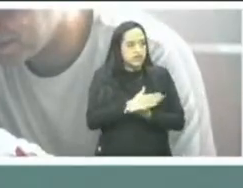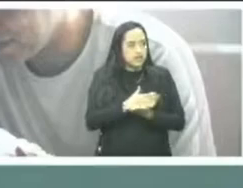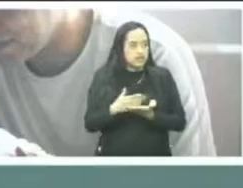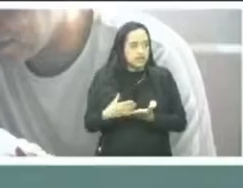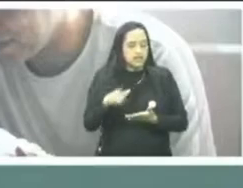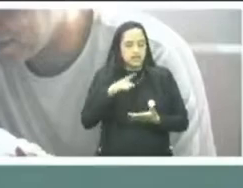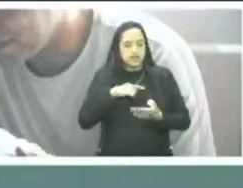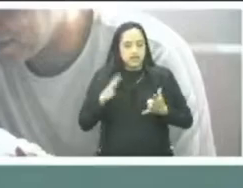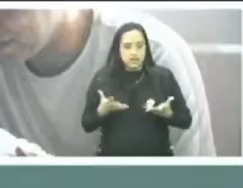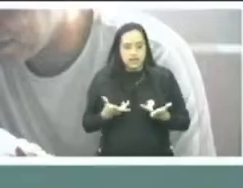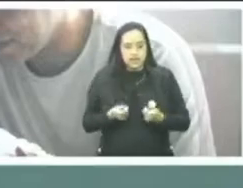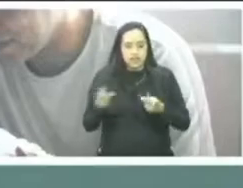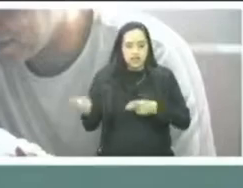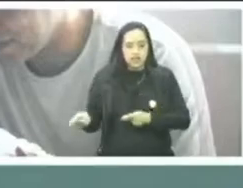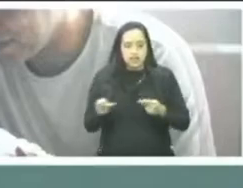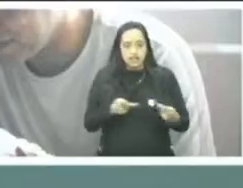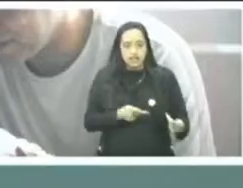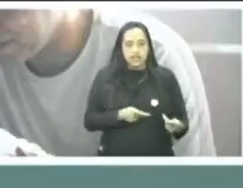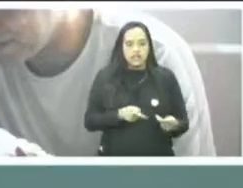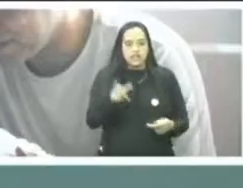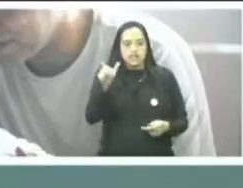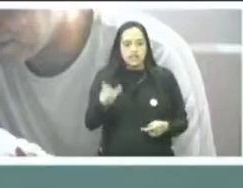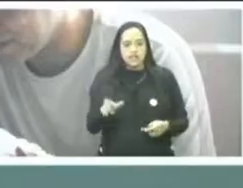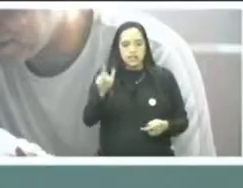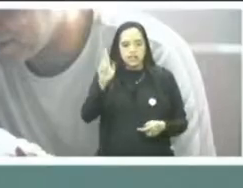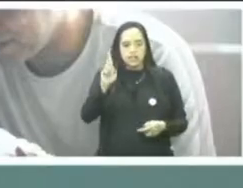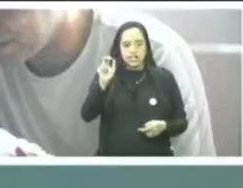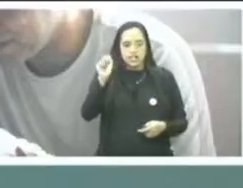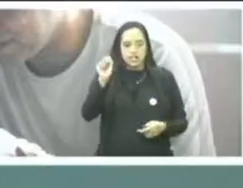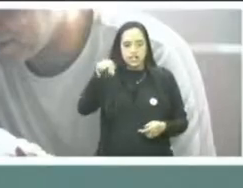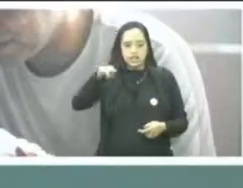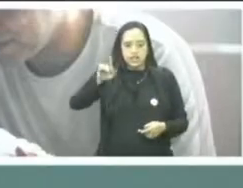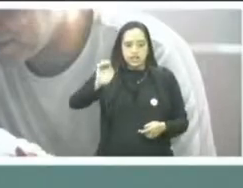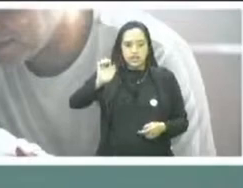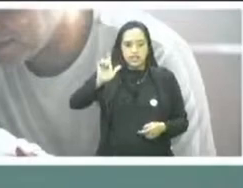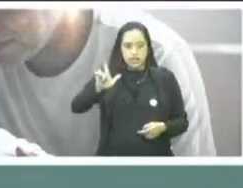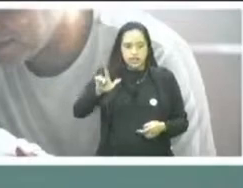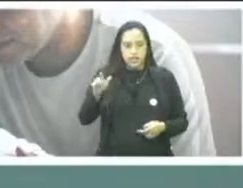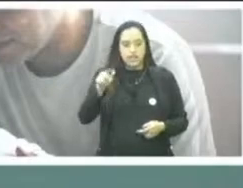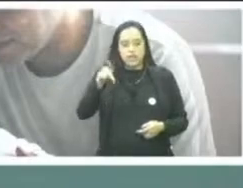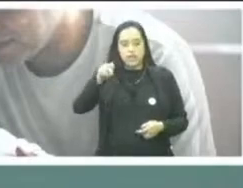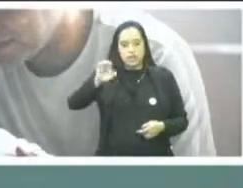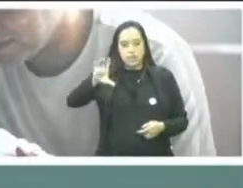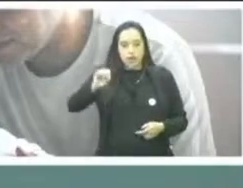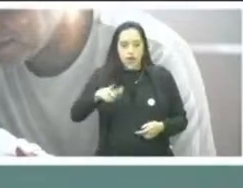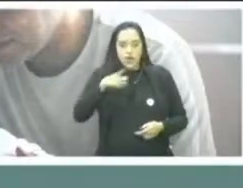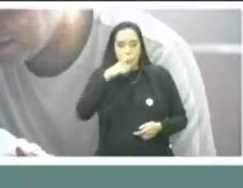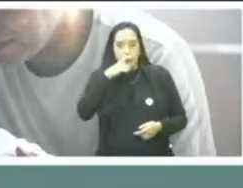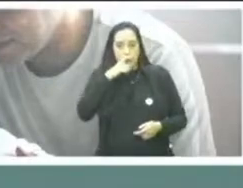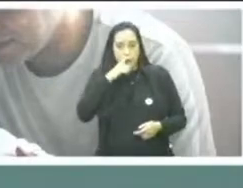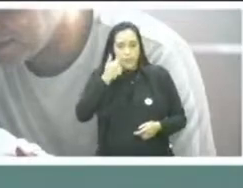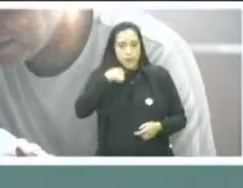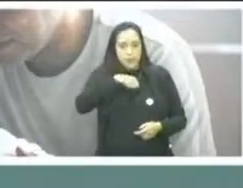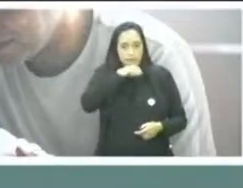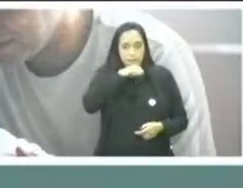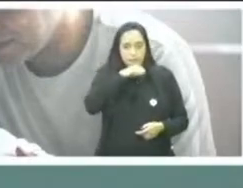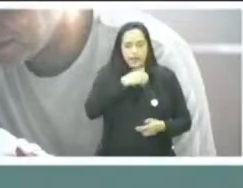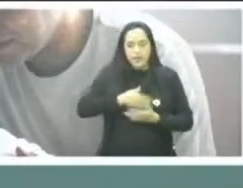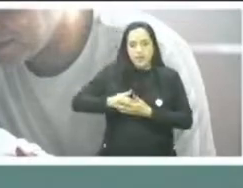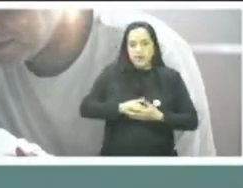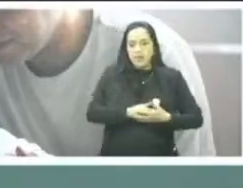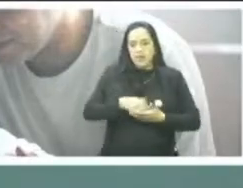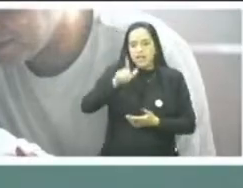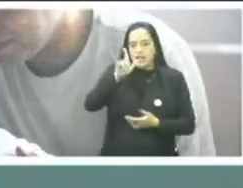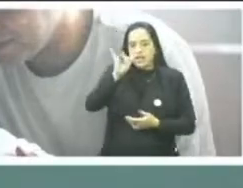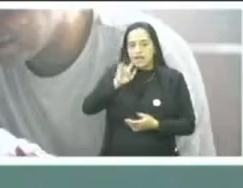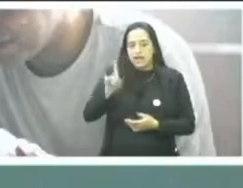honra de convidar a senhora Raquel e o senhor Paulo, pais da bebê Liz, para seu relato da